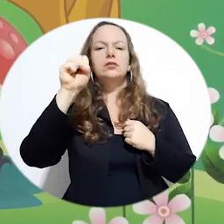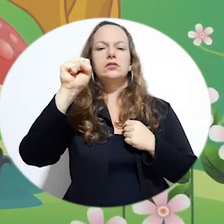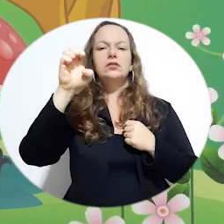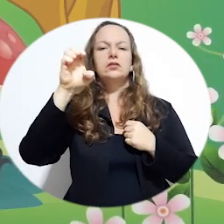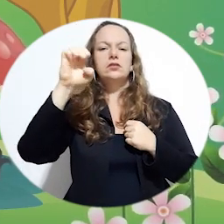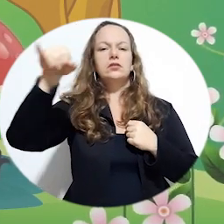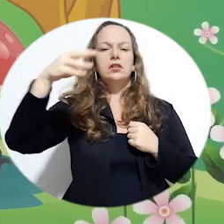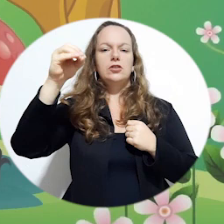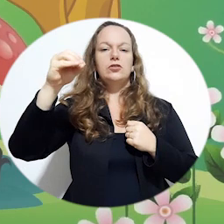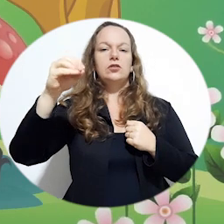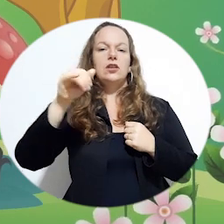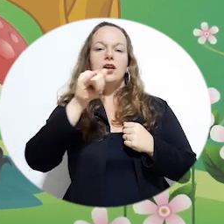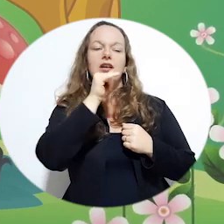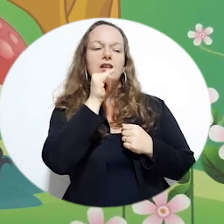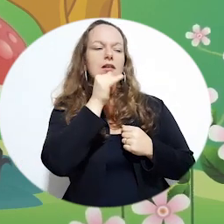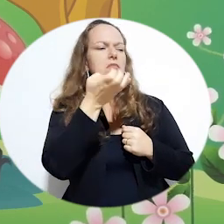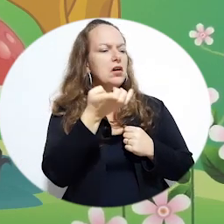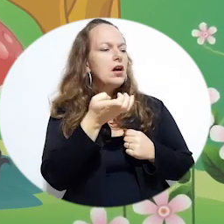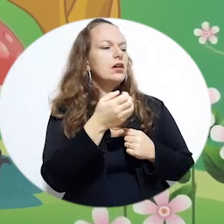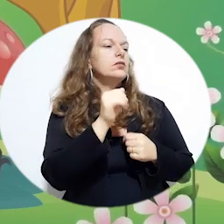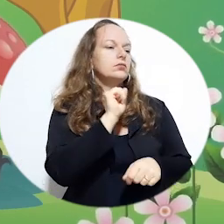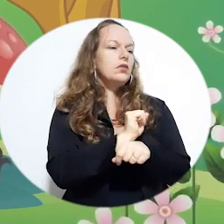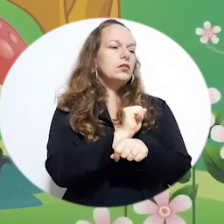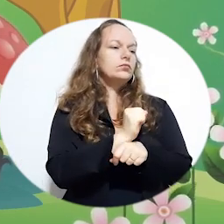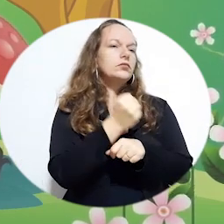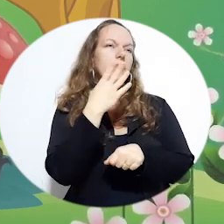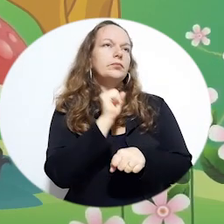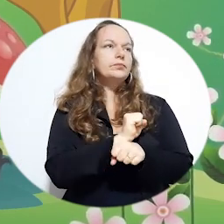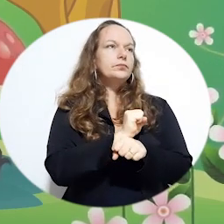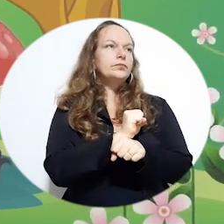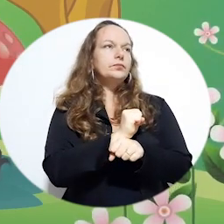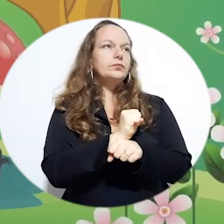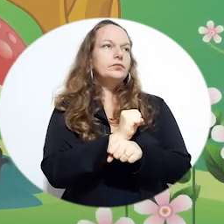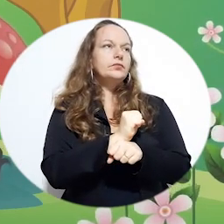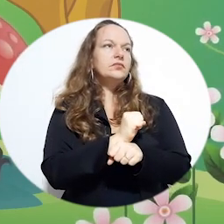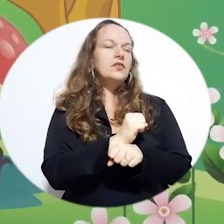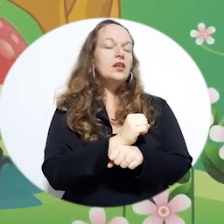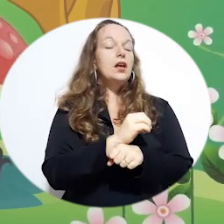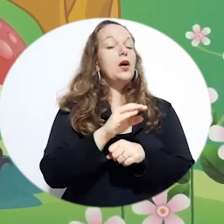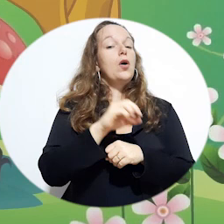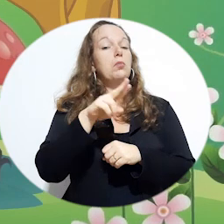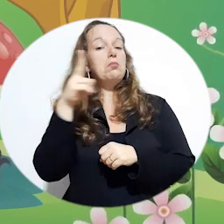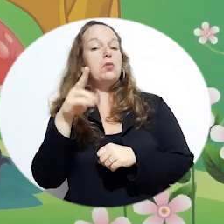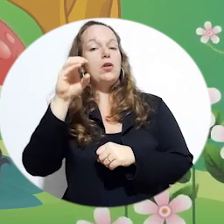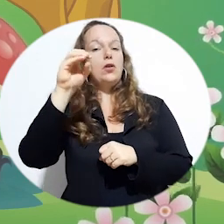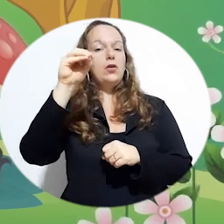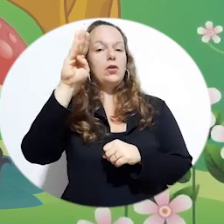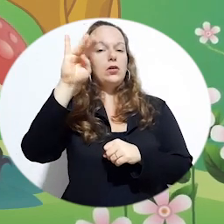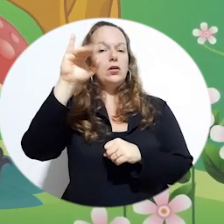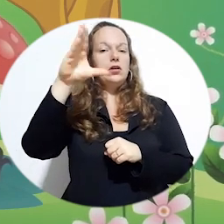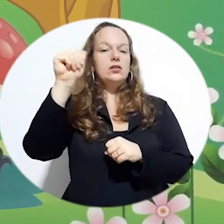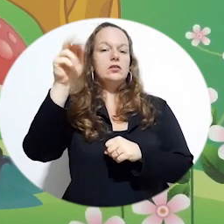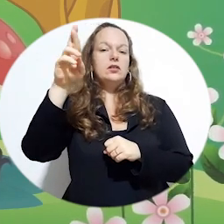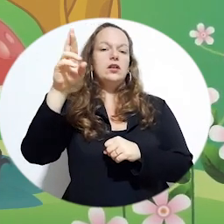aquele algo. Quando eu cobiço algo, eu quero muito e eu faço de tudo para conseguir. É isso